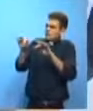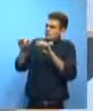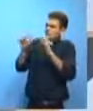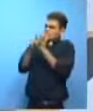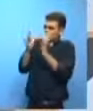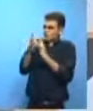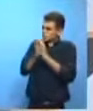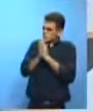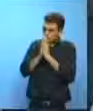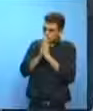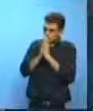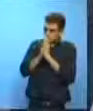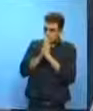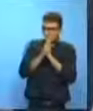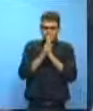é lá em casa.